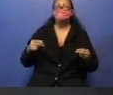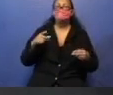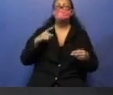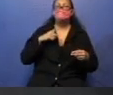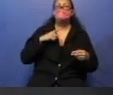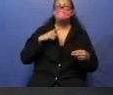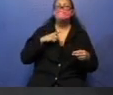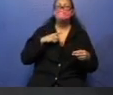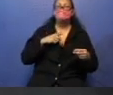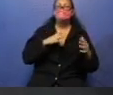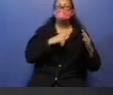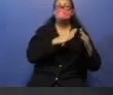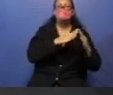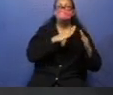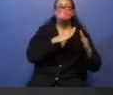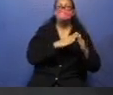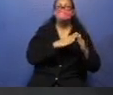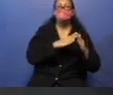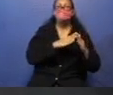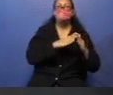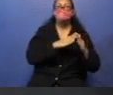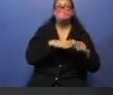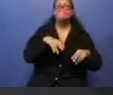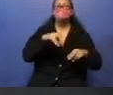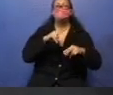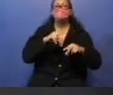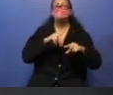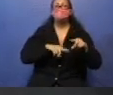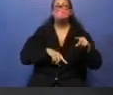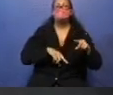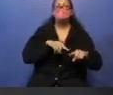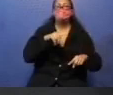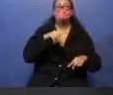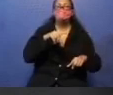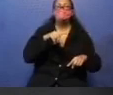tem as residências, o comércio.